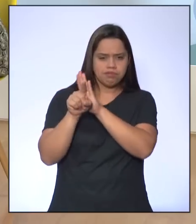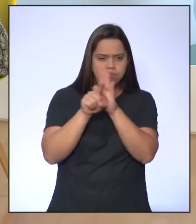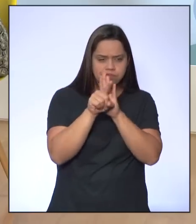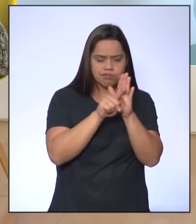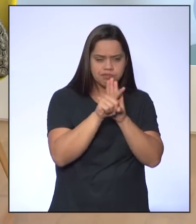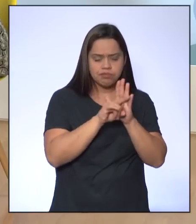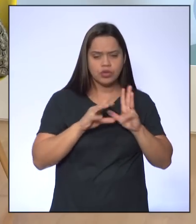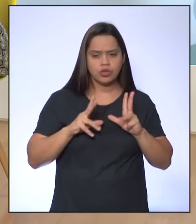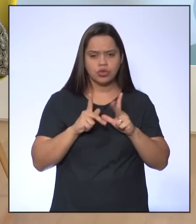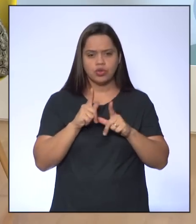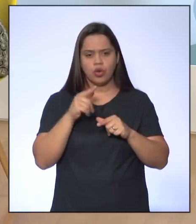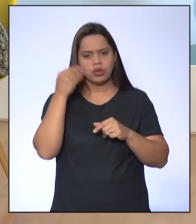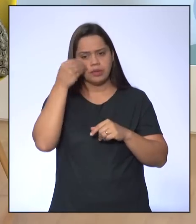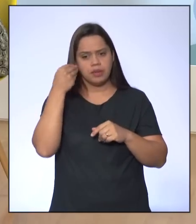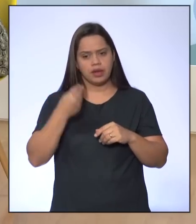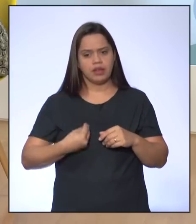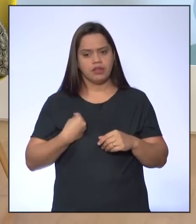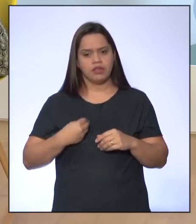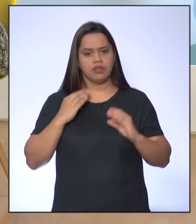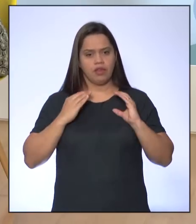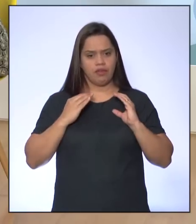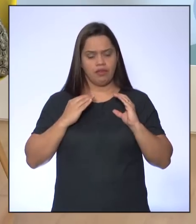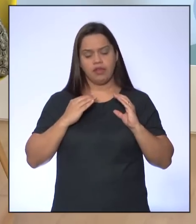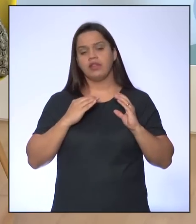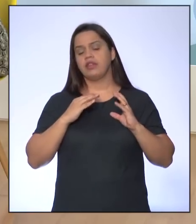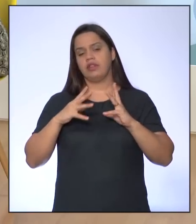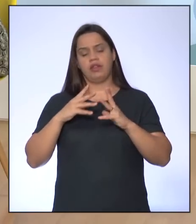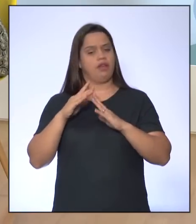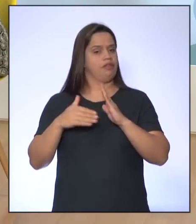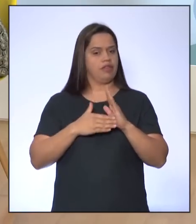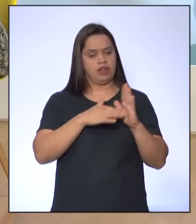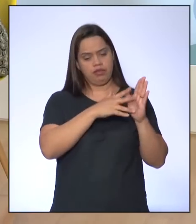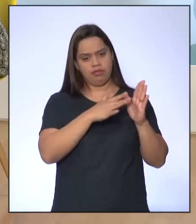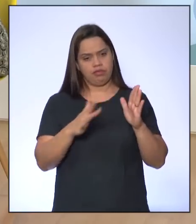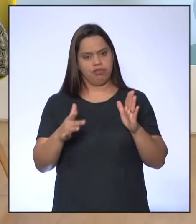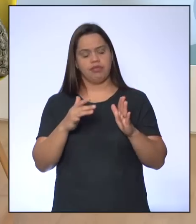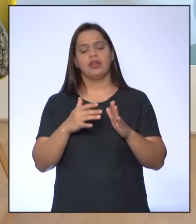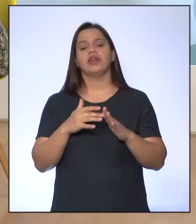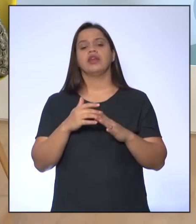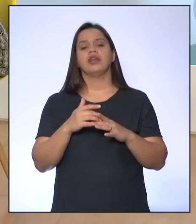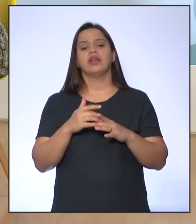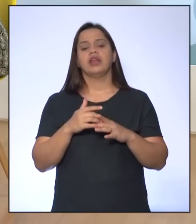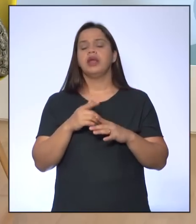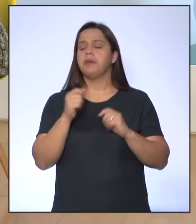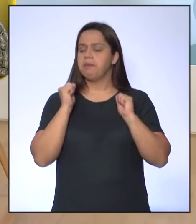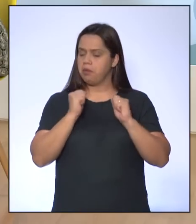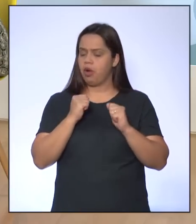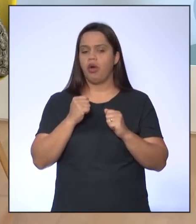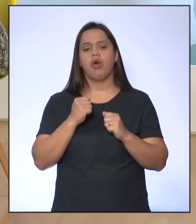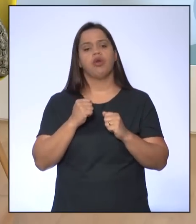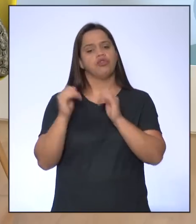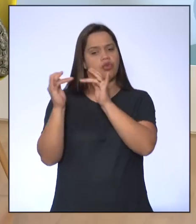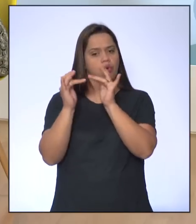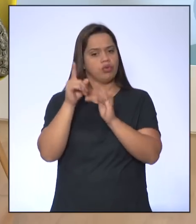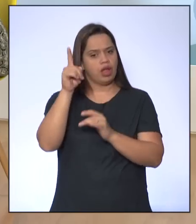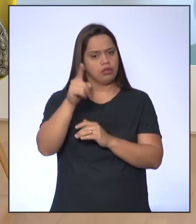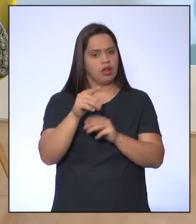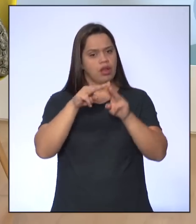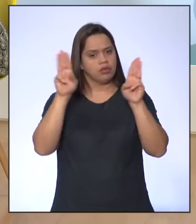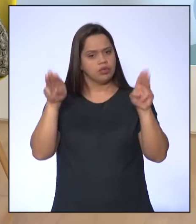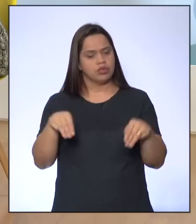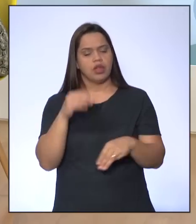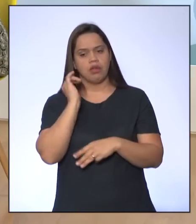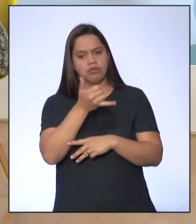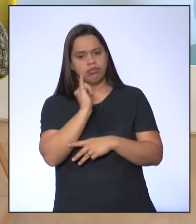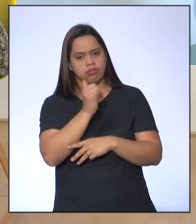essas experiências que as pessoas viveram, e as pessoas podem contactar o museu e deixar os seus